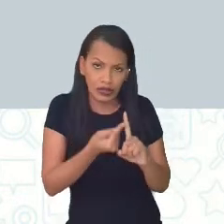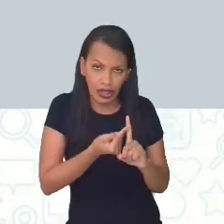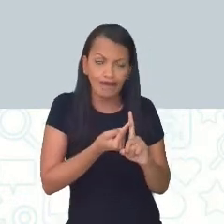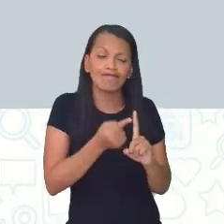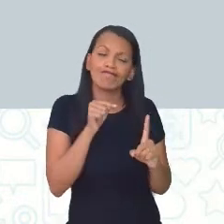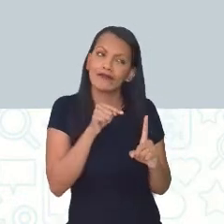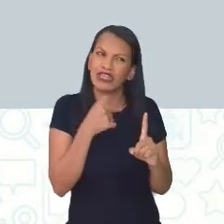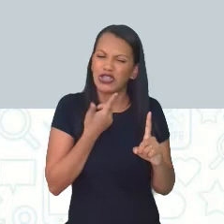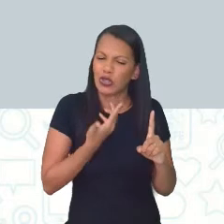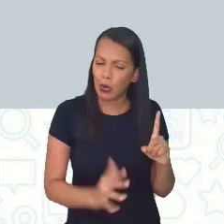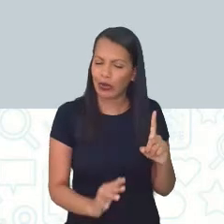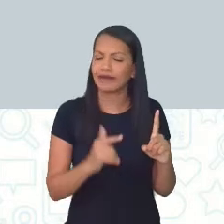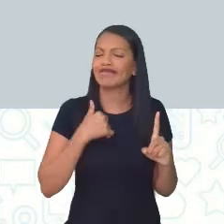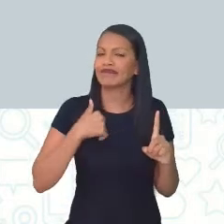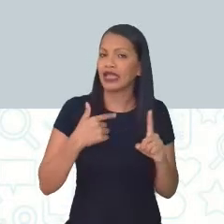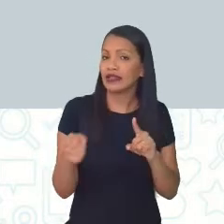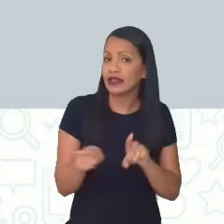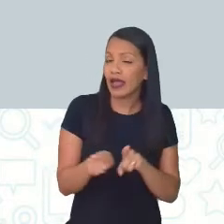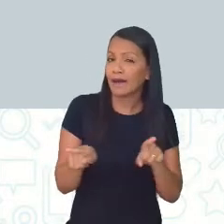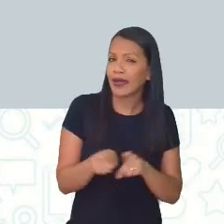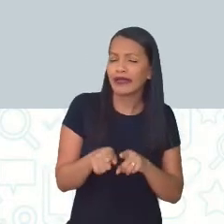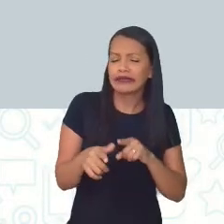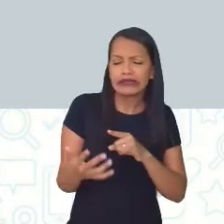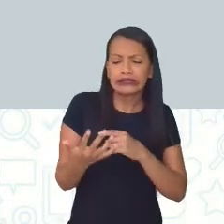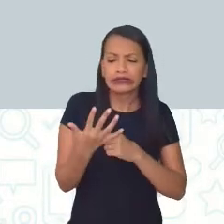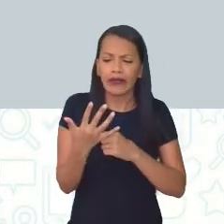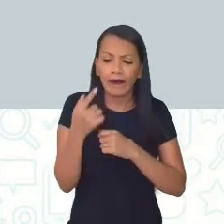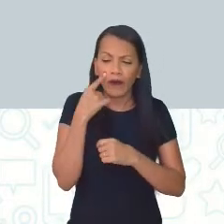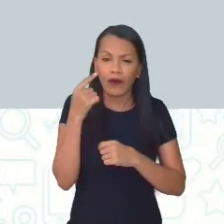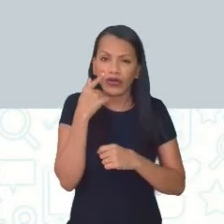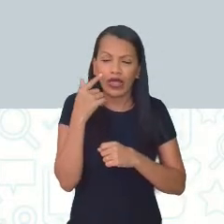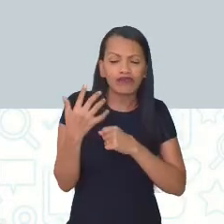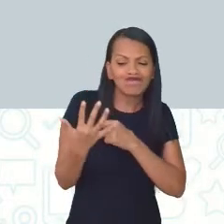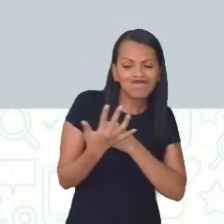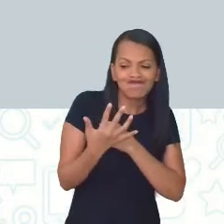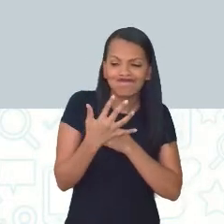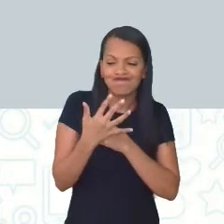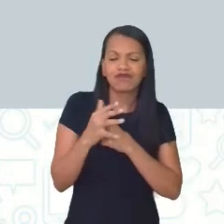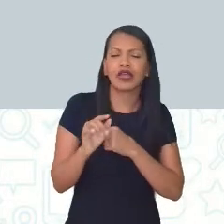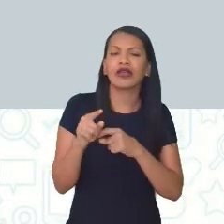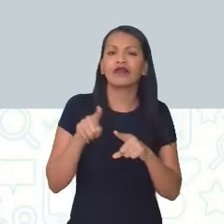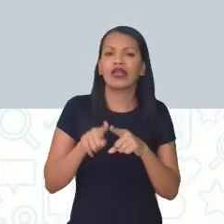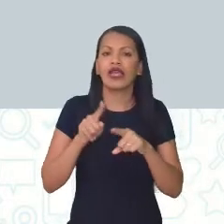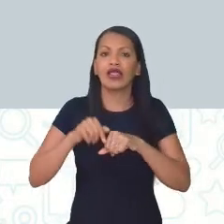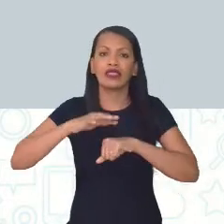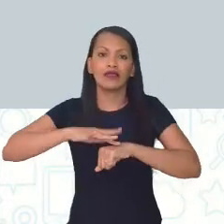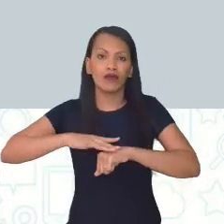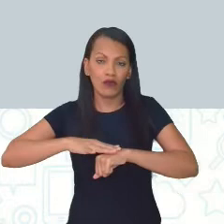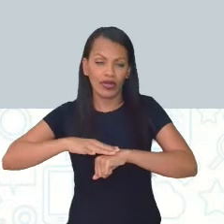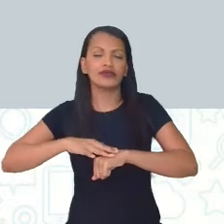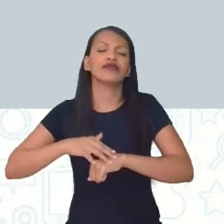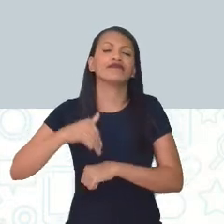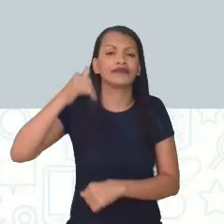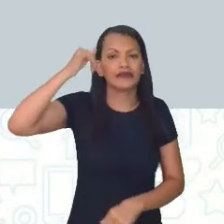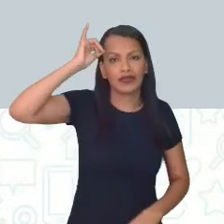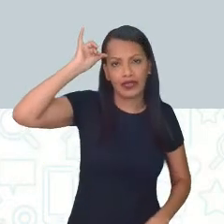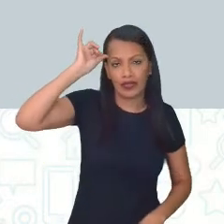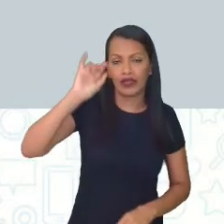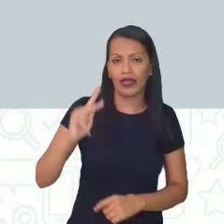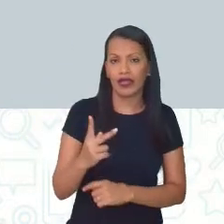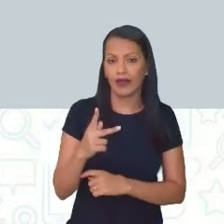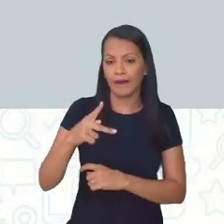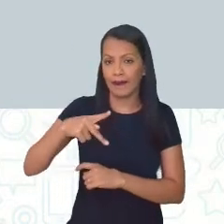indesejada, além de proteger contra infecções sexualmente transmissíveis, como HPV, sífilis ou